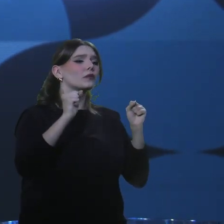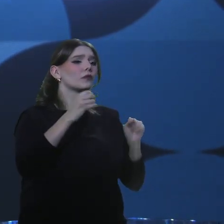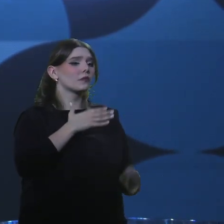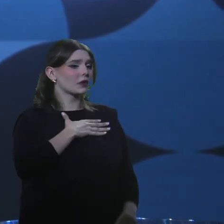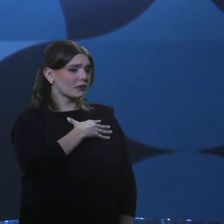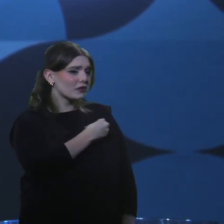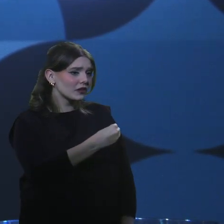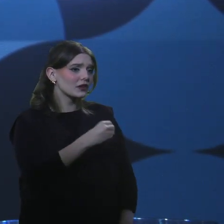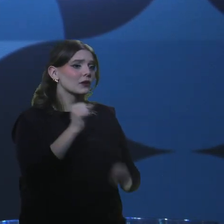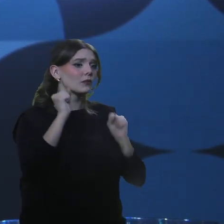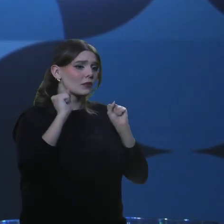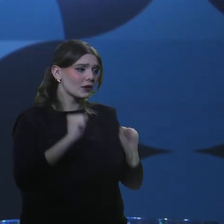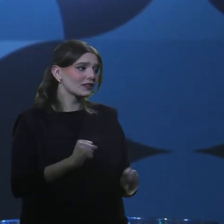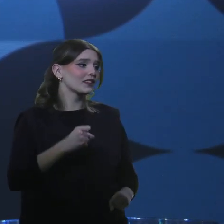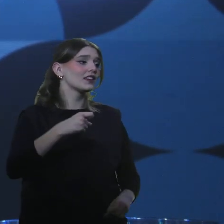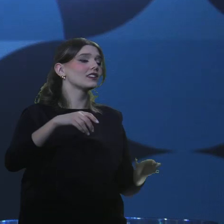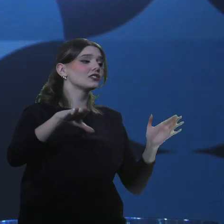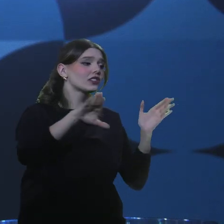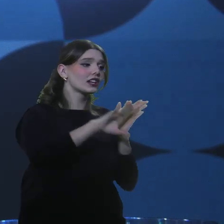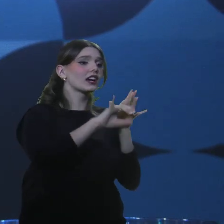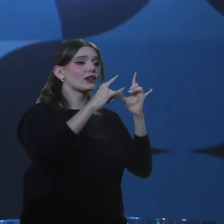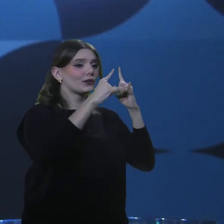A nossa vida está gastando.